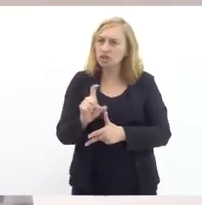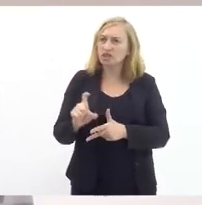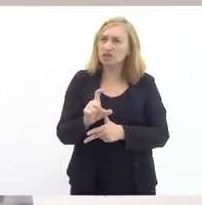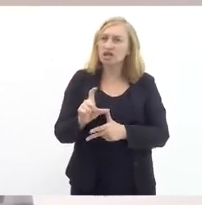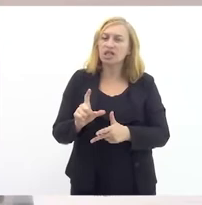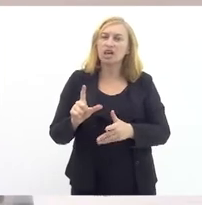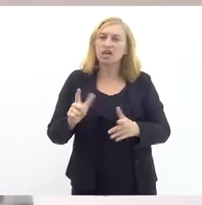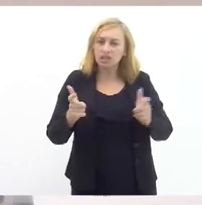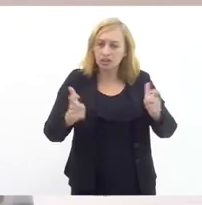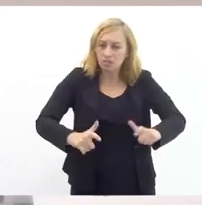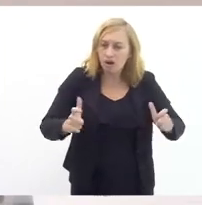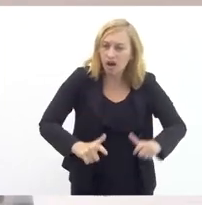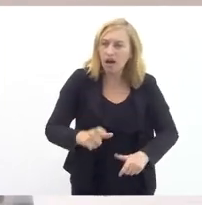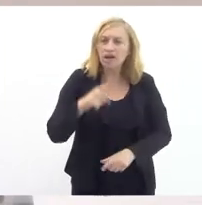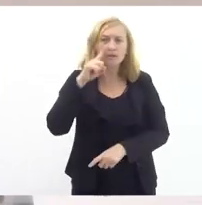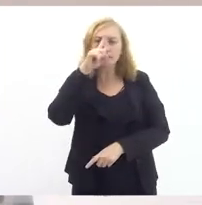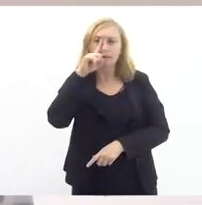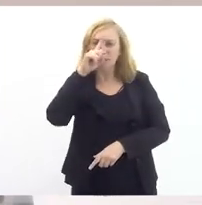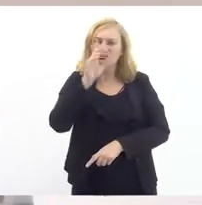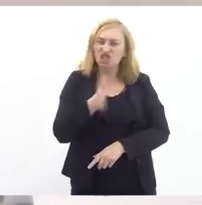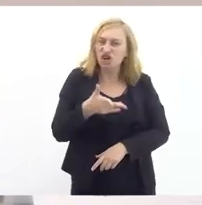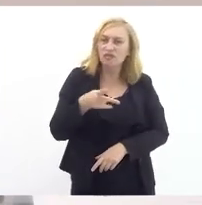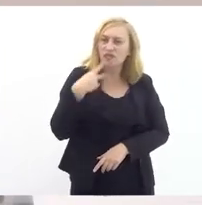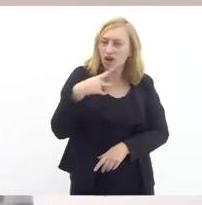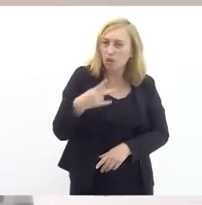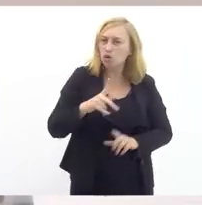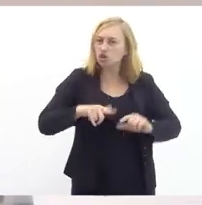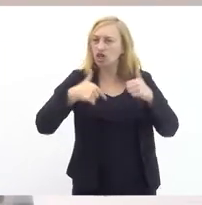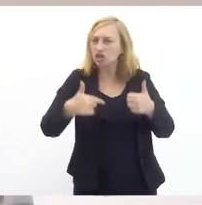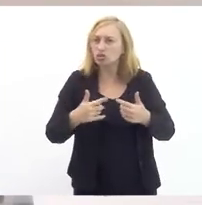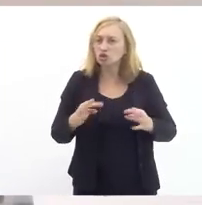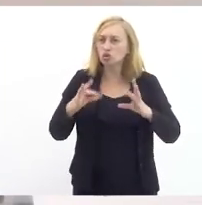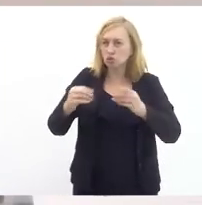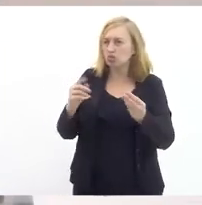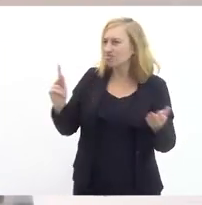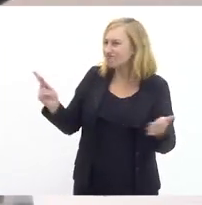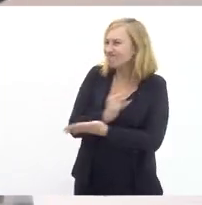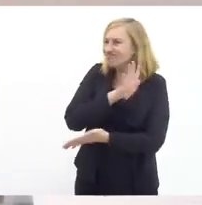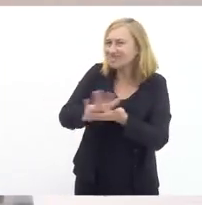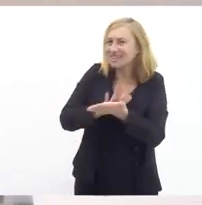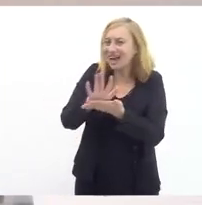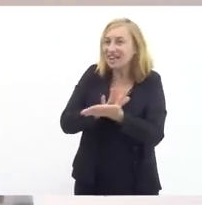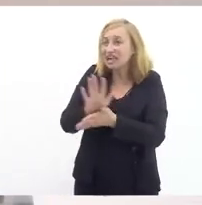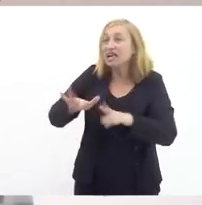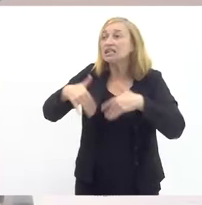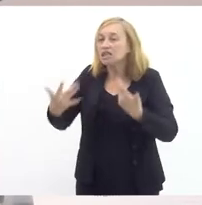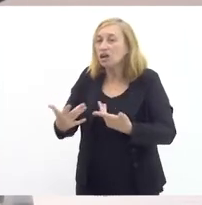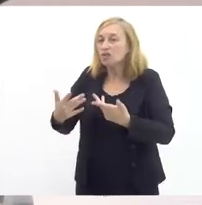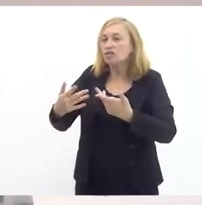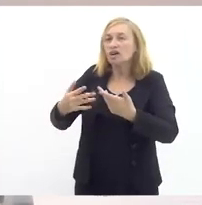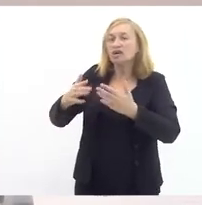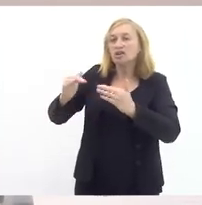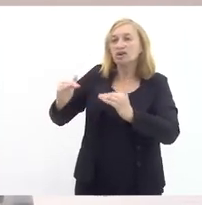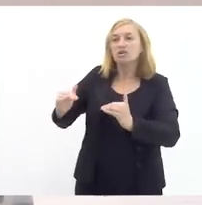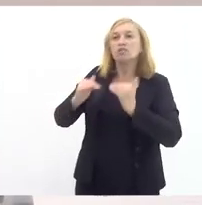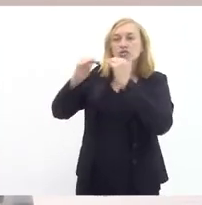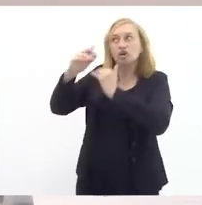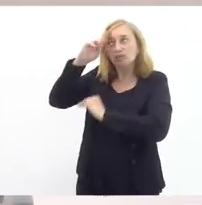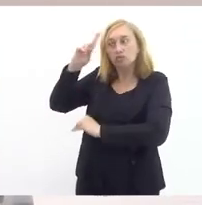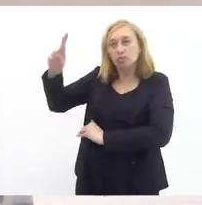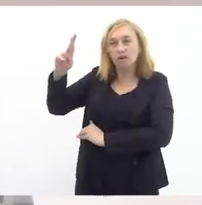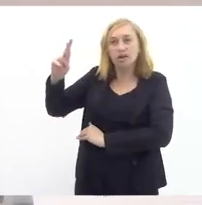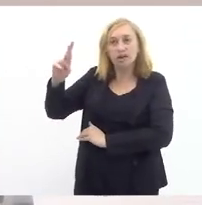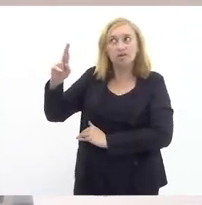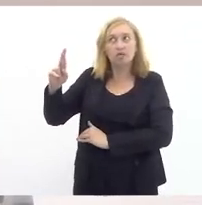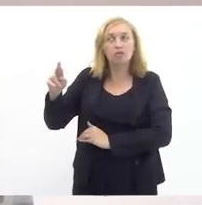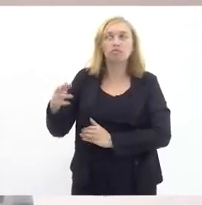todos os procedimentos. Não dá em nada? Não aconteceu nada. O senhor é o poder concedente. Né? Porque o senhor tem que